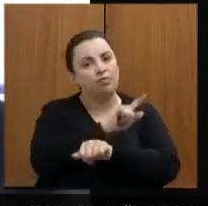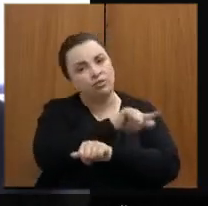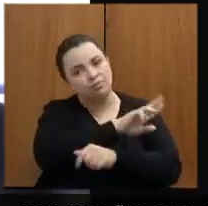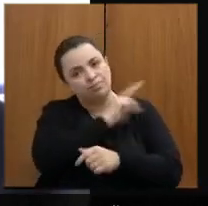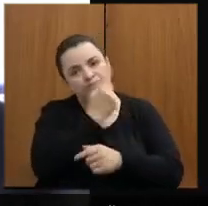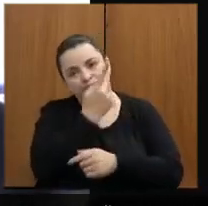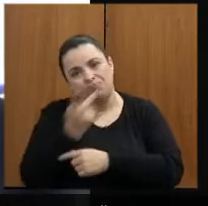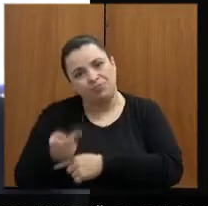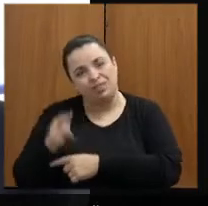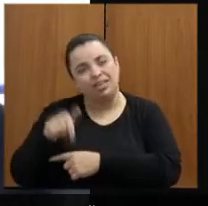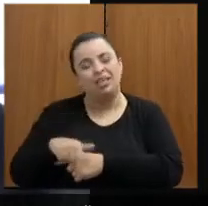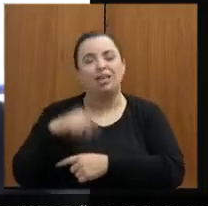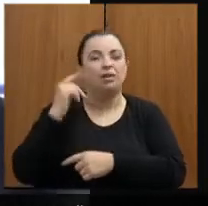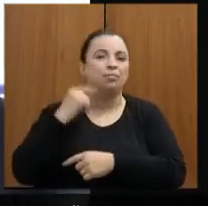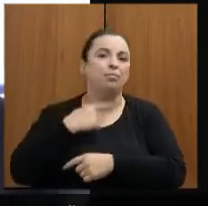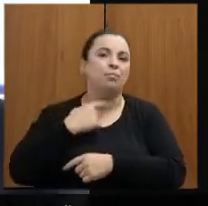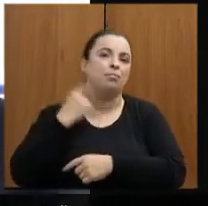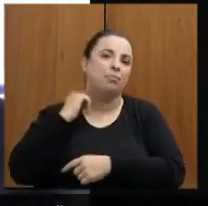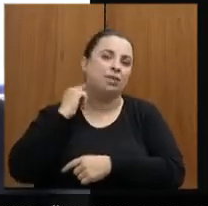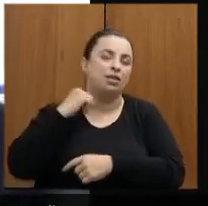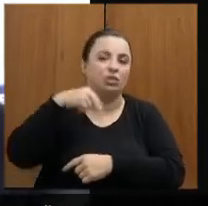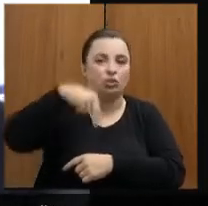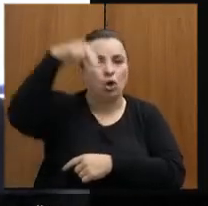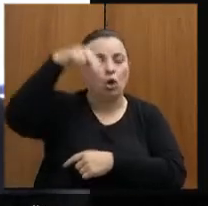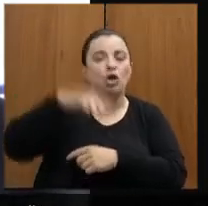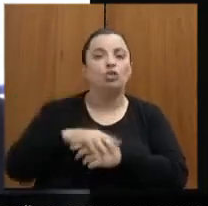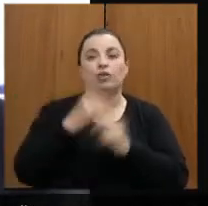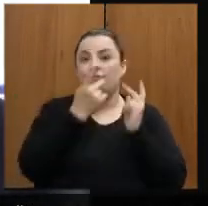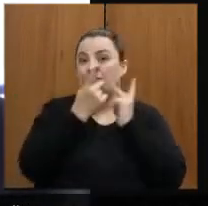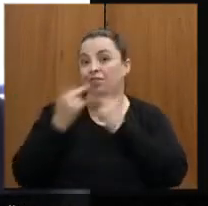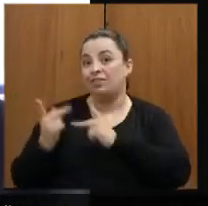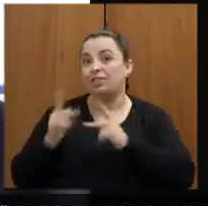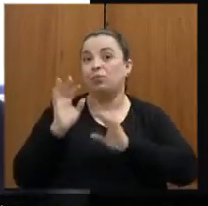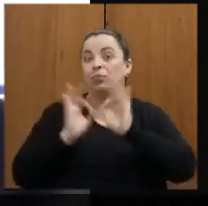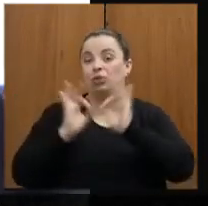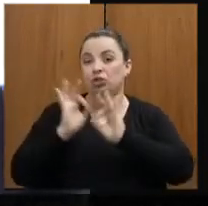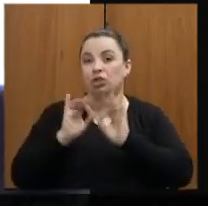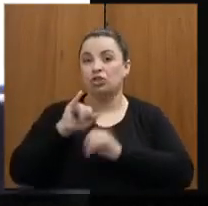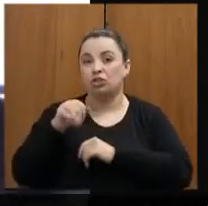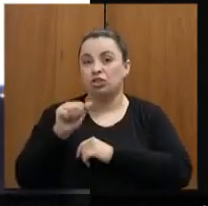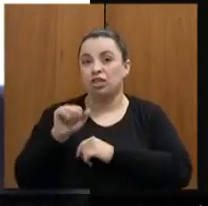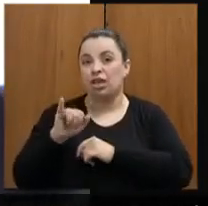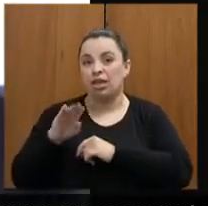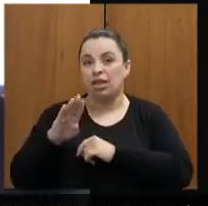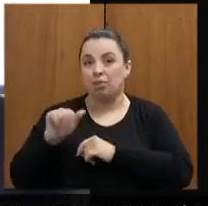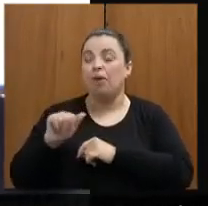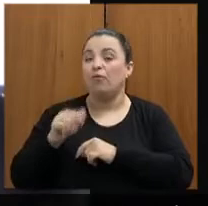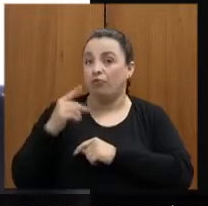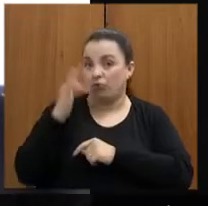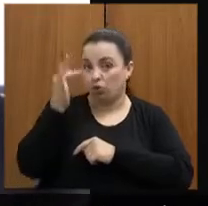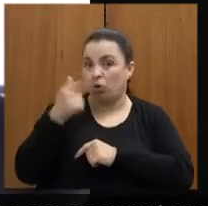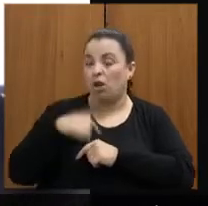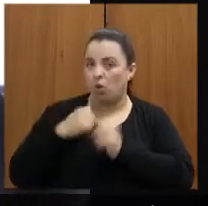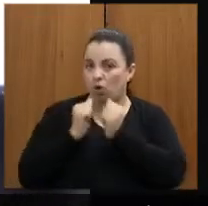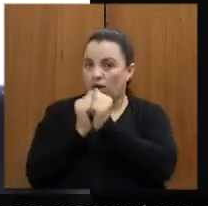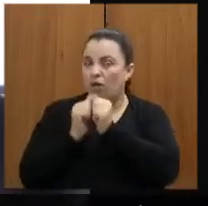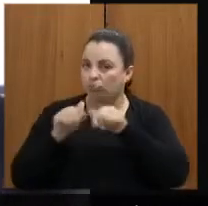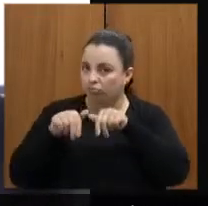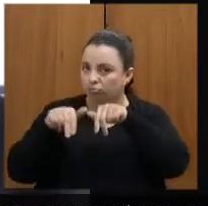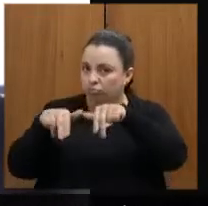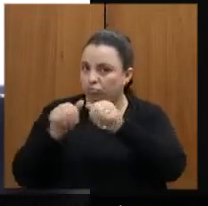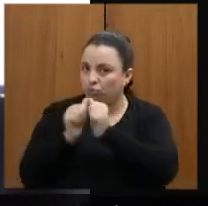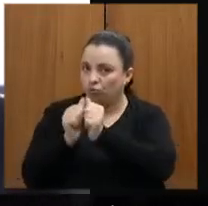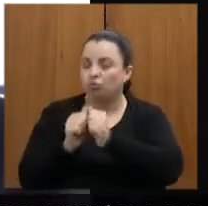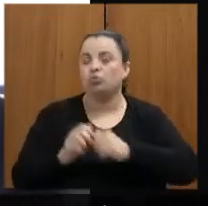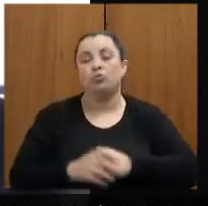de Minas no dia que você escolhe até o projeto aí eu faço questão de acompanhados né mas quando eu só queria